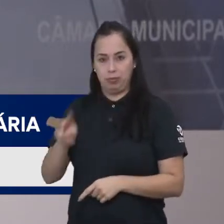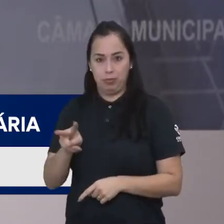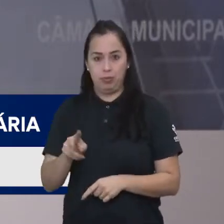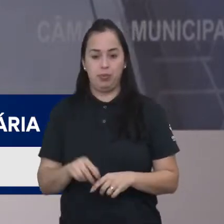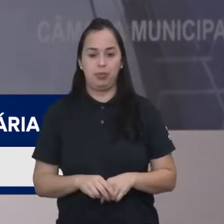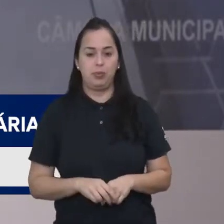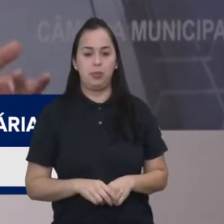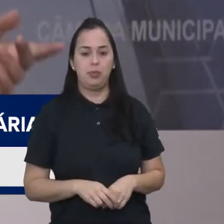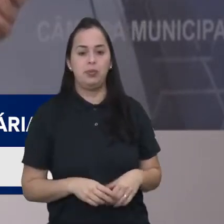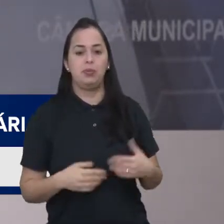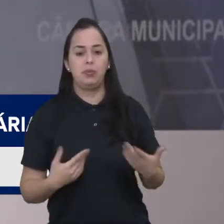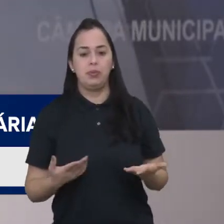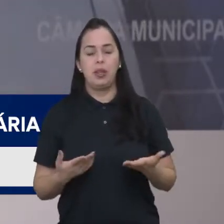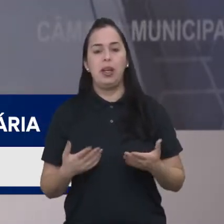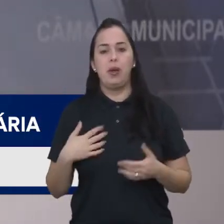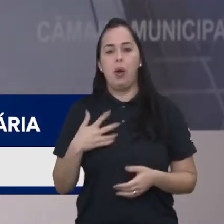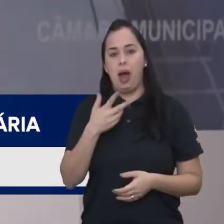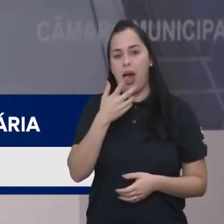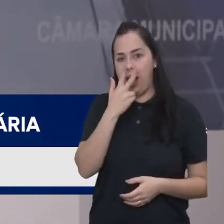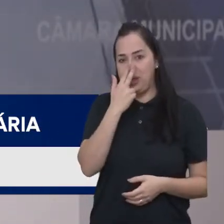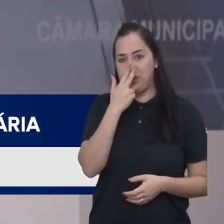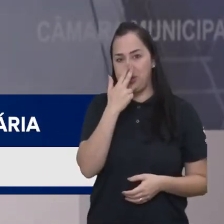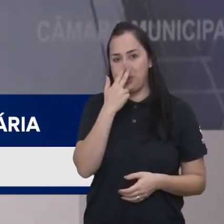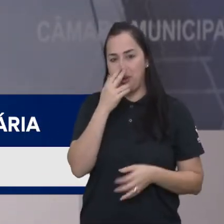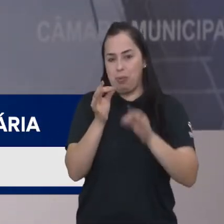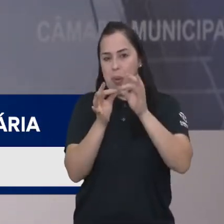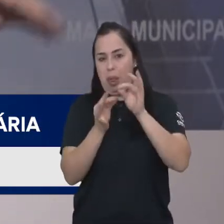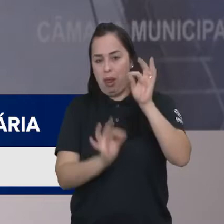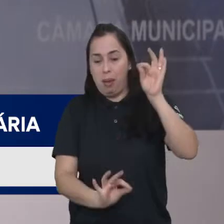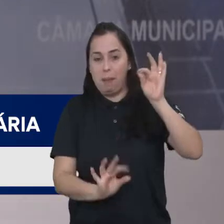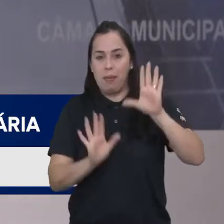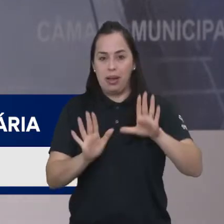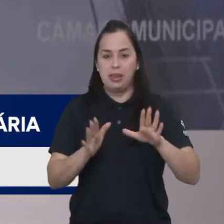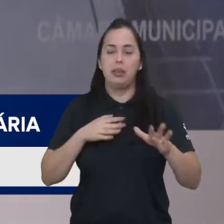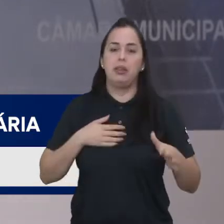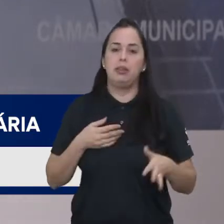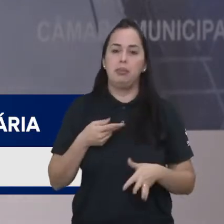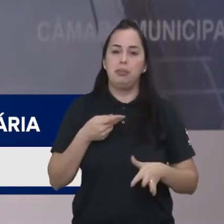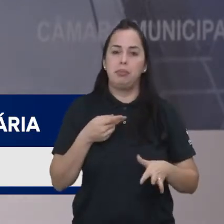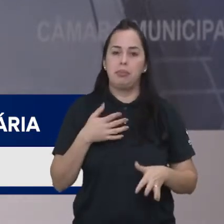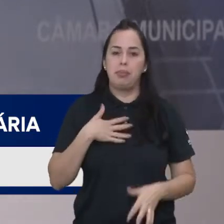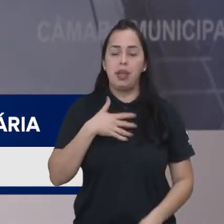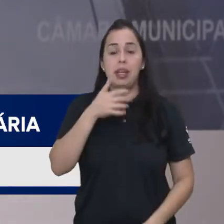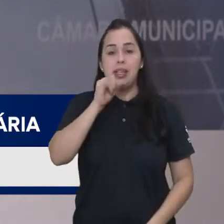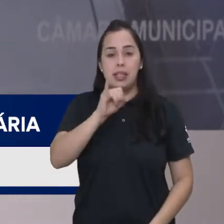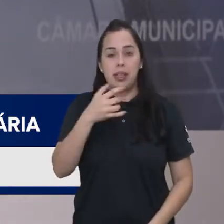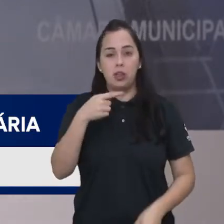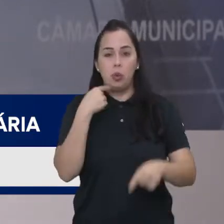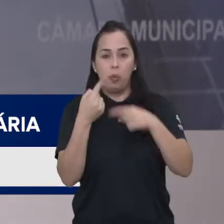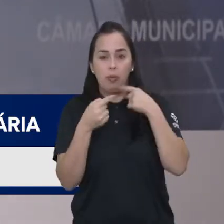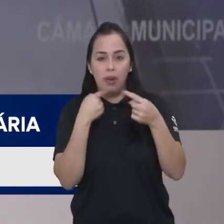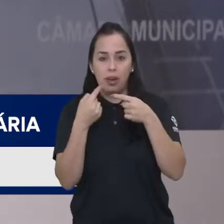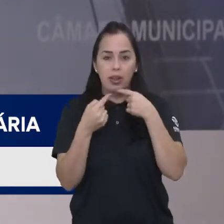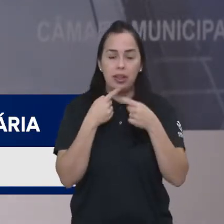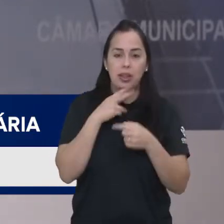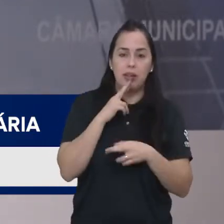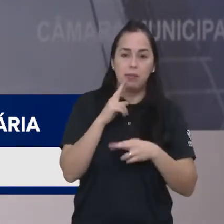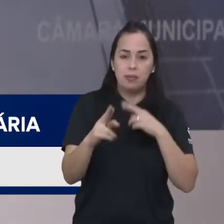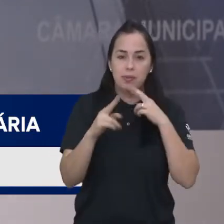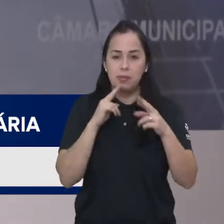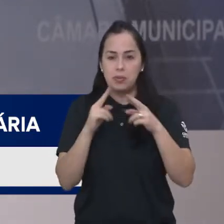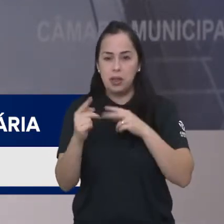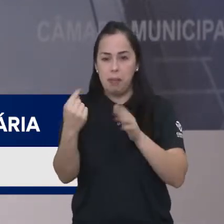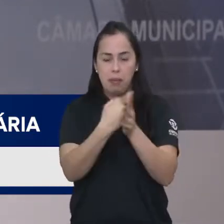base, desculpa, acho que eu passei o tempo, seriam essas as minhas colocações e eu me coloco à disposição para